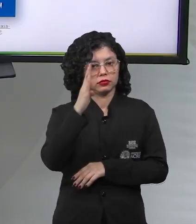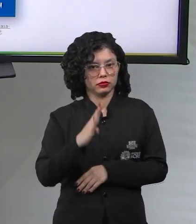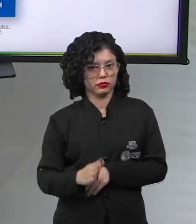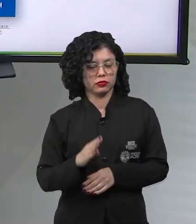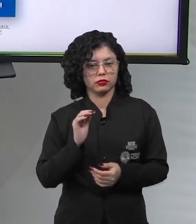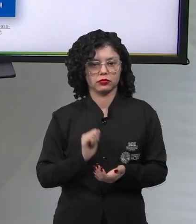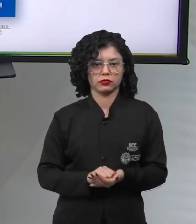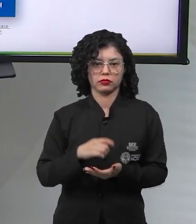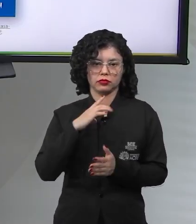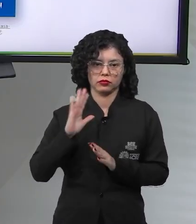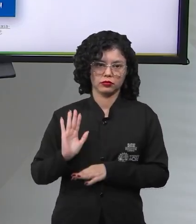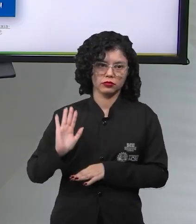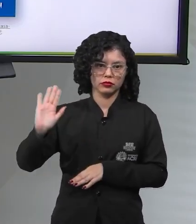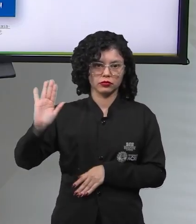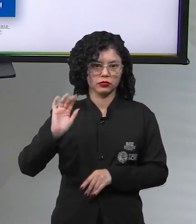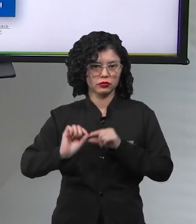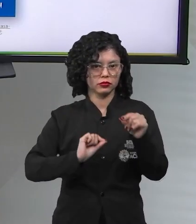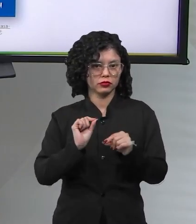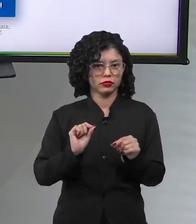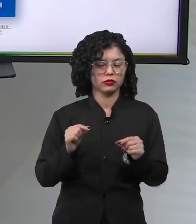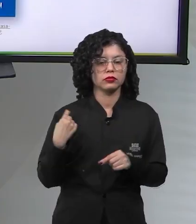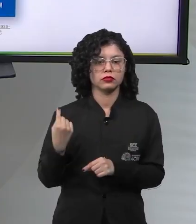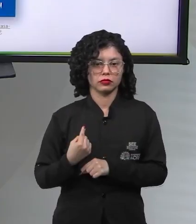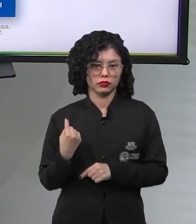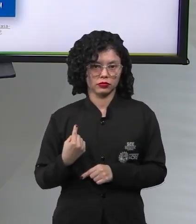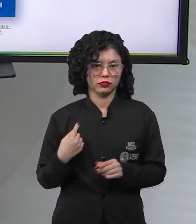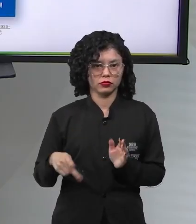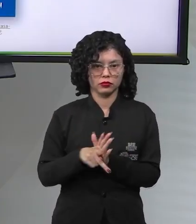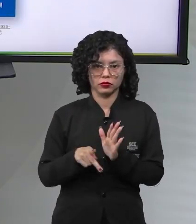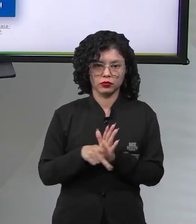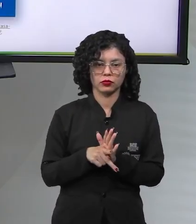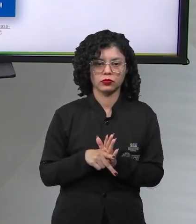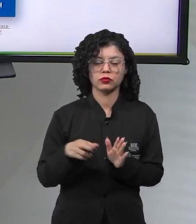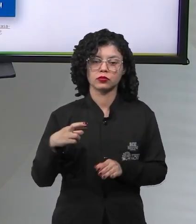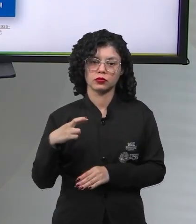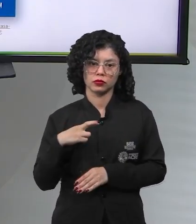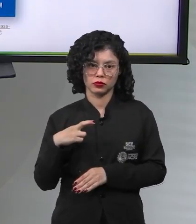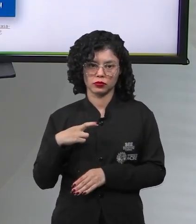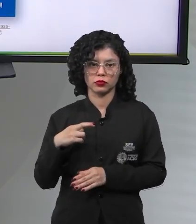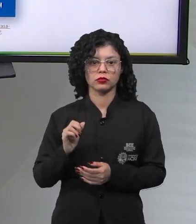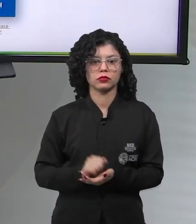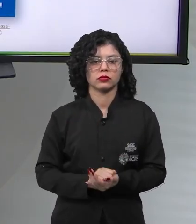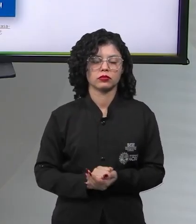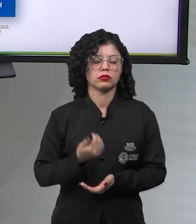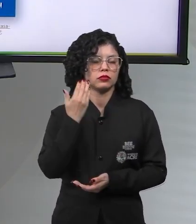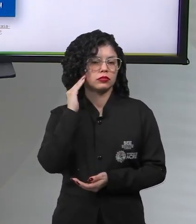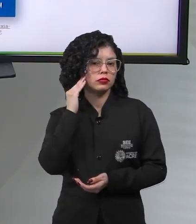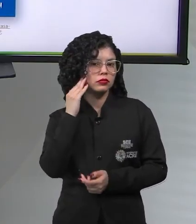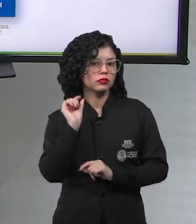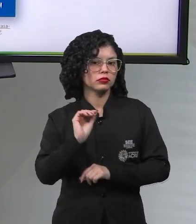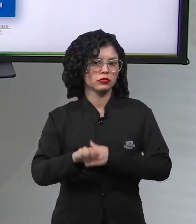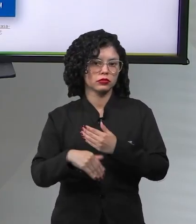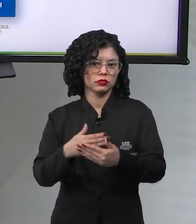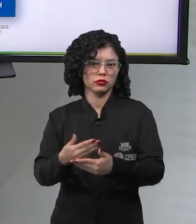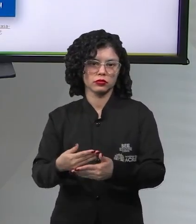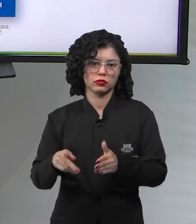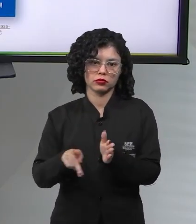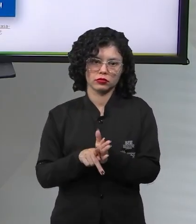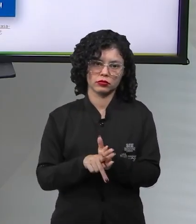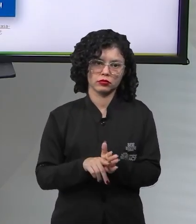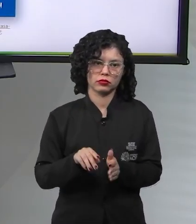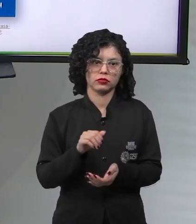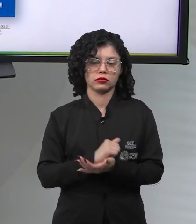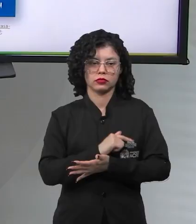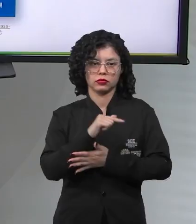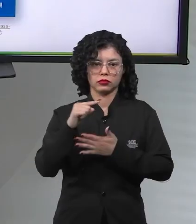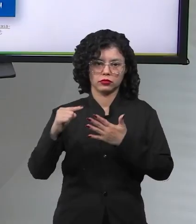Brasil, eles ficaram restritos somente a isso, a compreender esse processo de